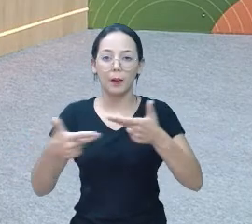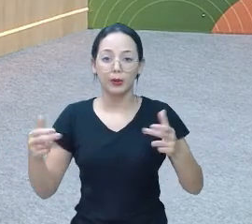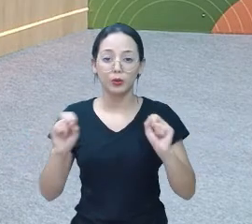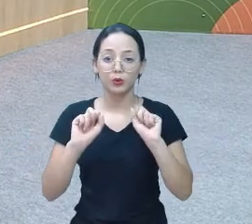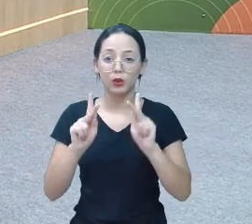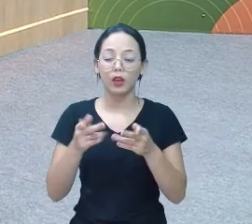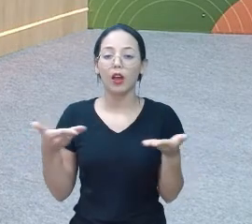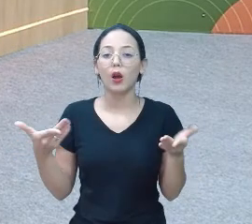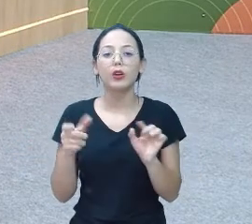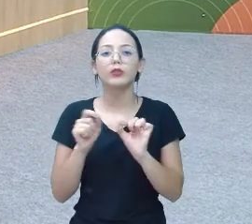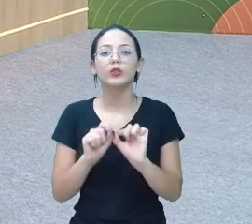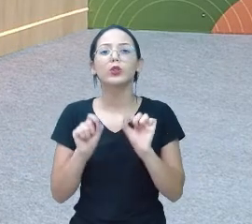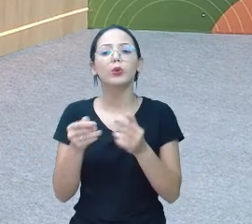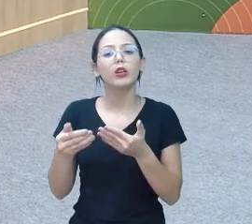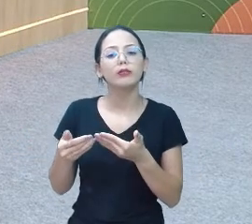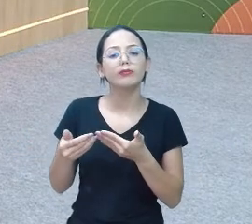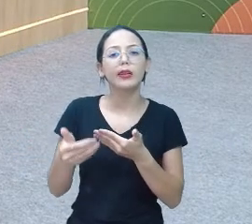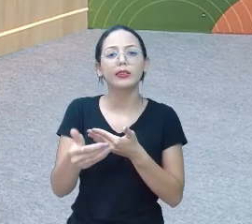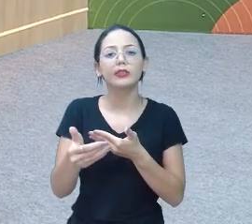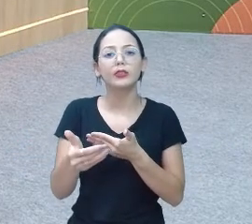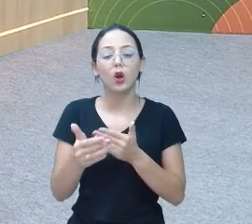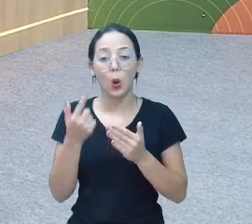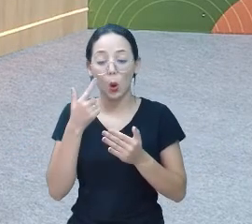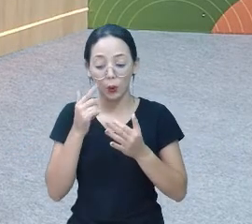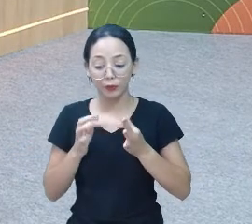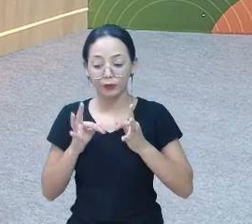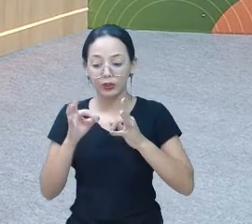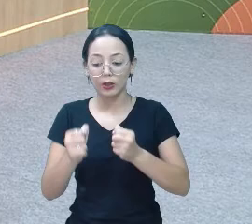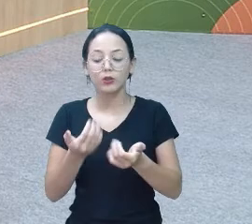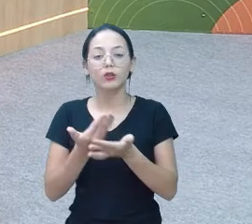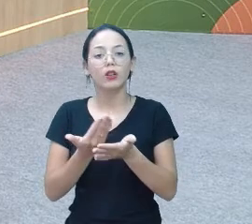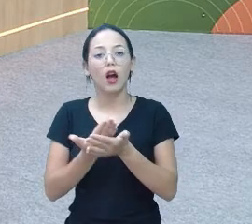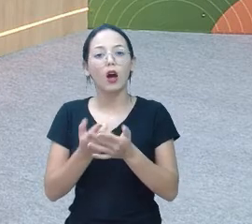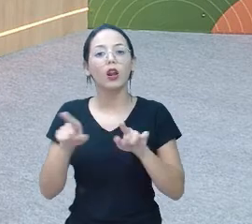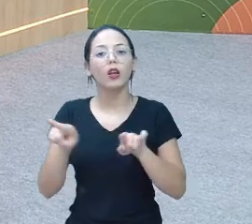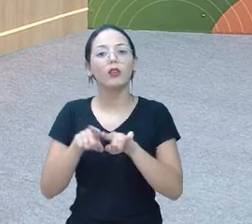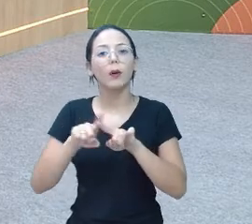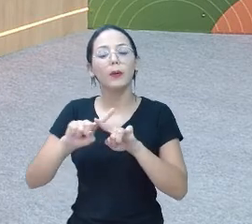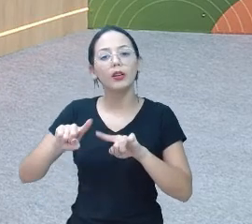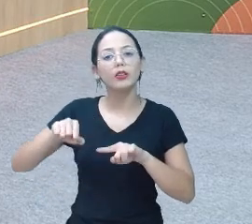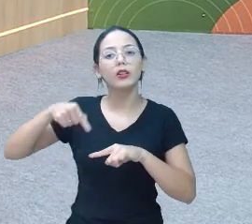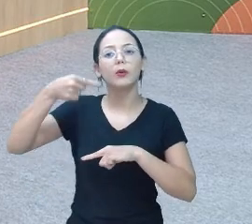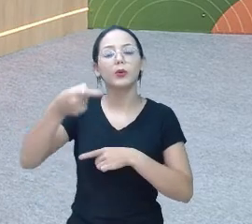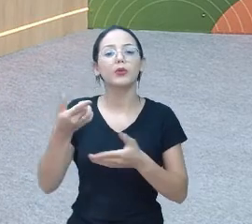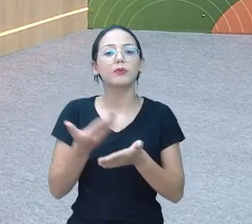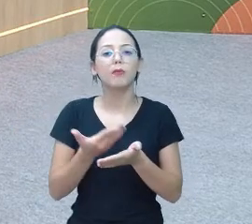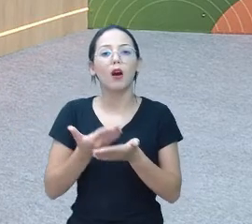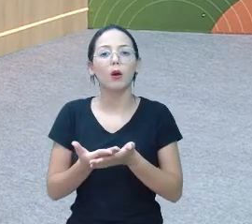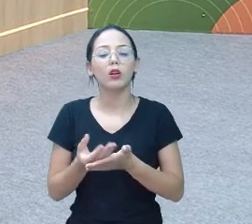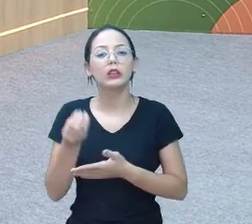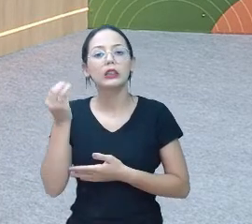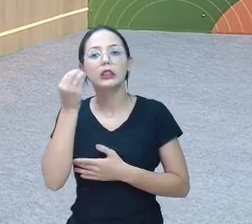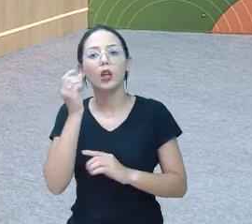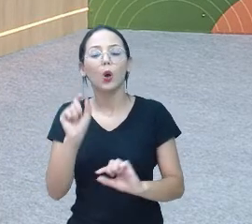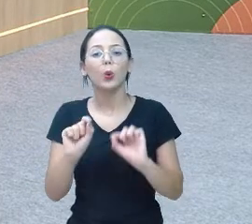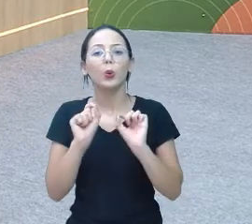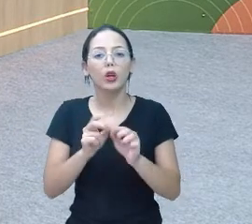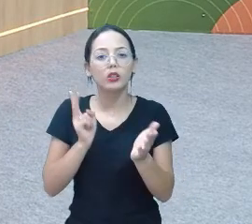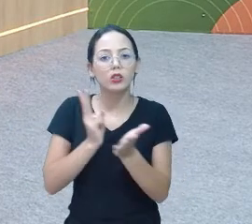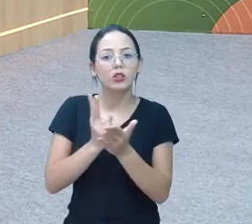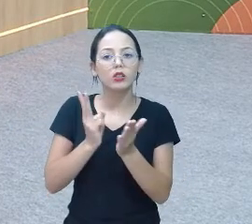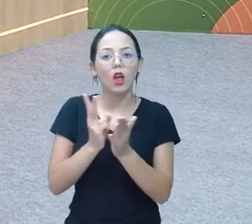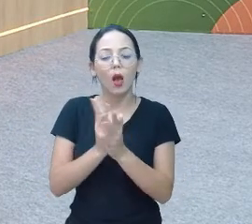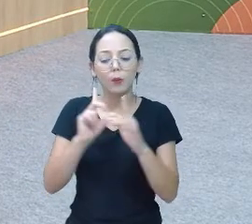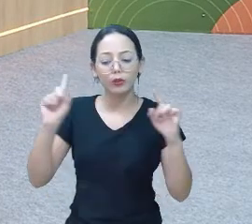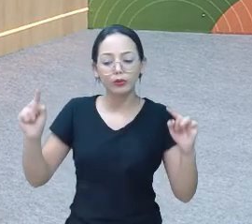o que é que a gente vai fazer a partir de agora? No finalzinho dessa aula e nas próximas 2 aulas, a gente vai sempre tentar fazer